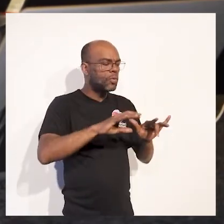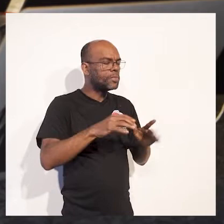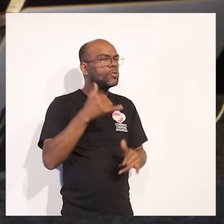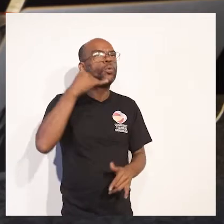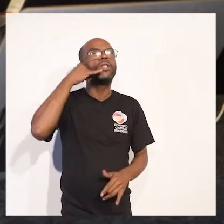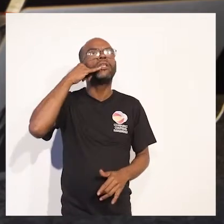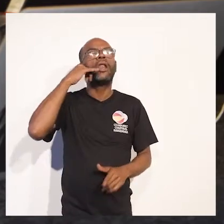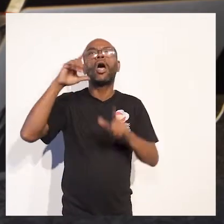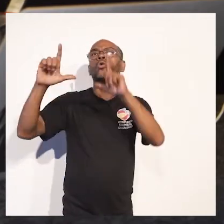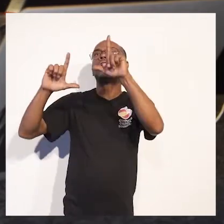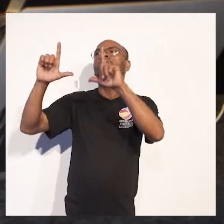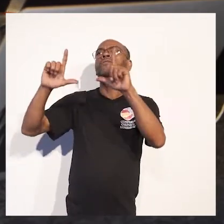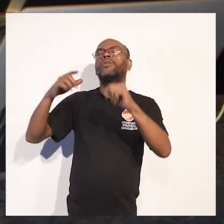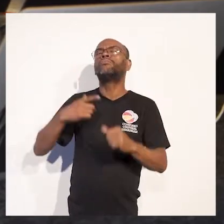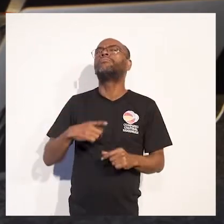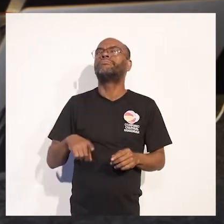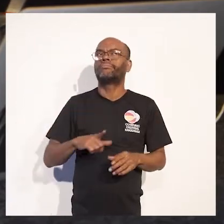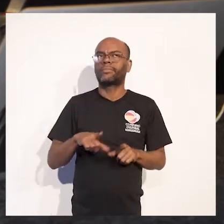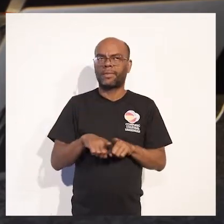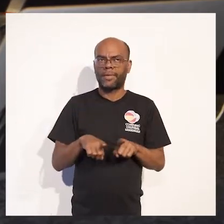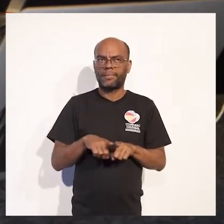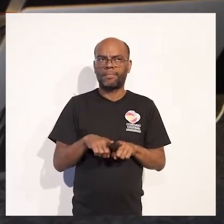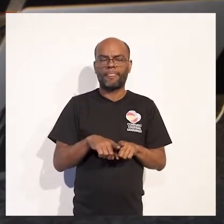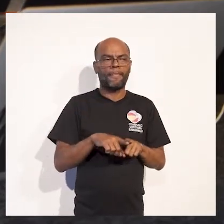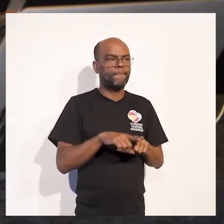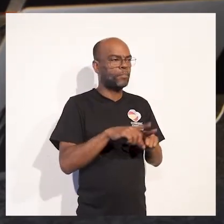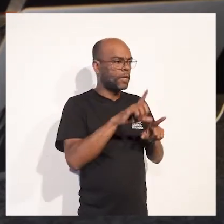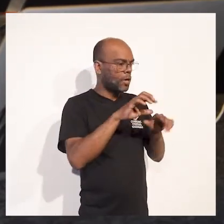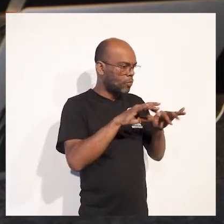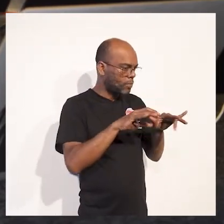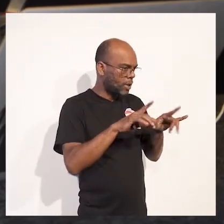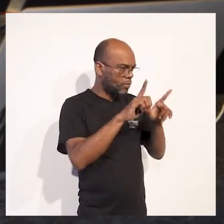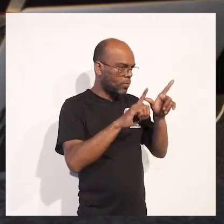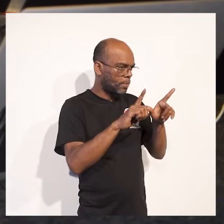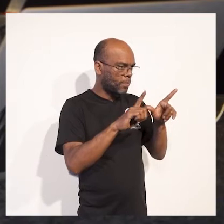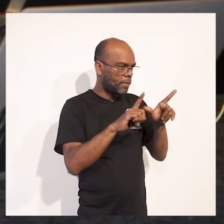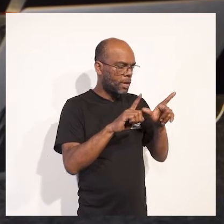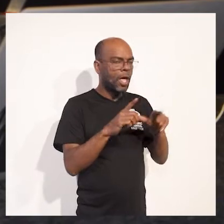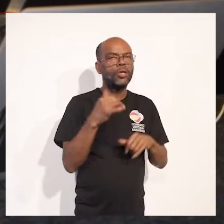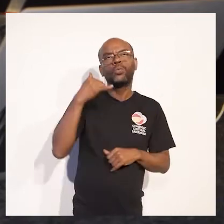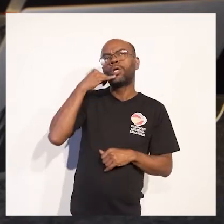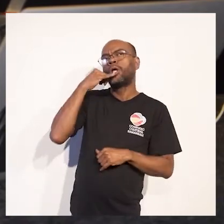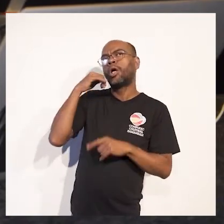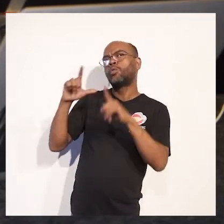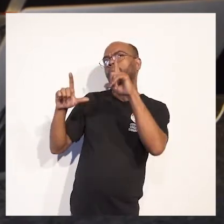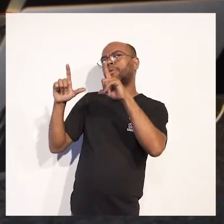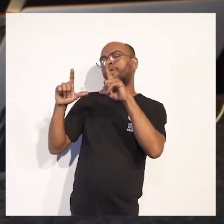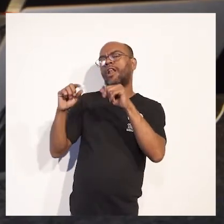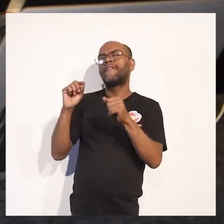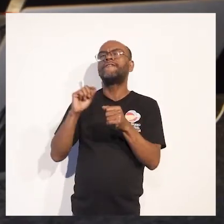da televisão. A tela do seu computador, do celular ou da televisão, ela é feita